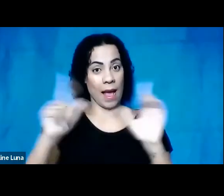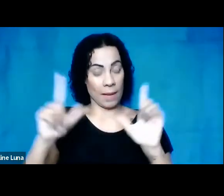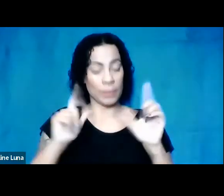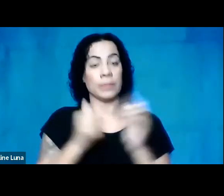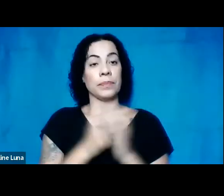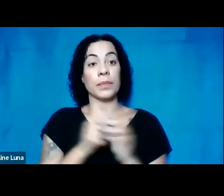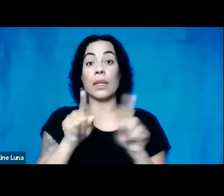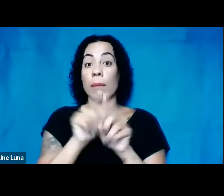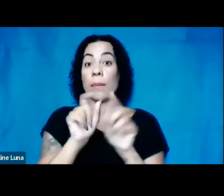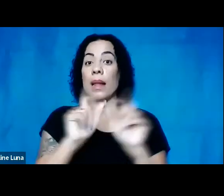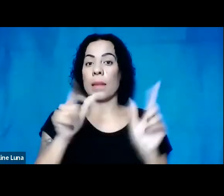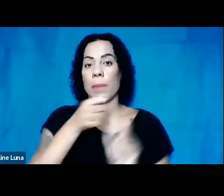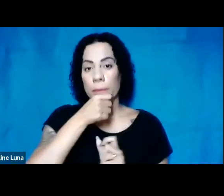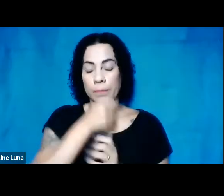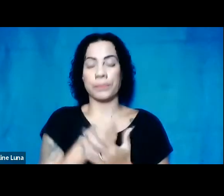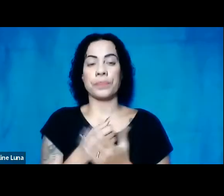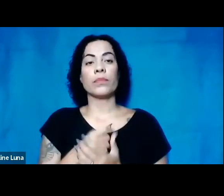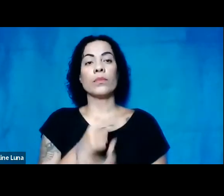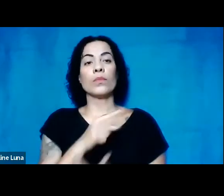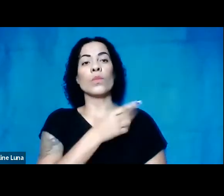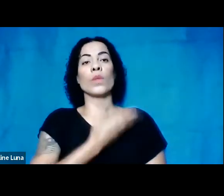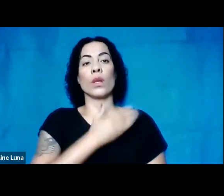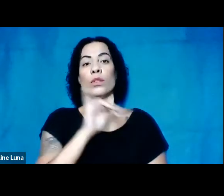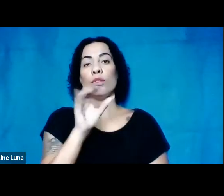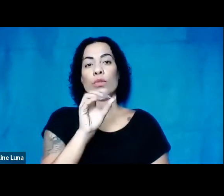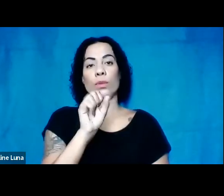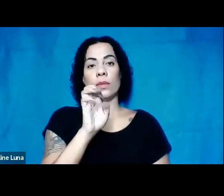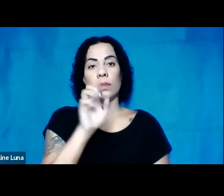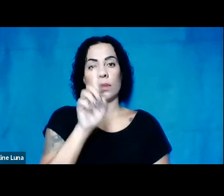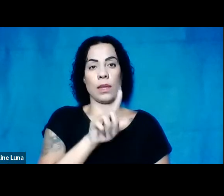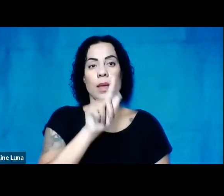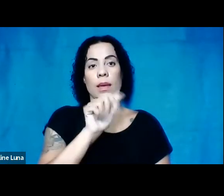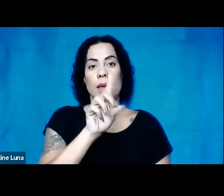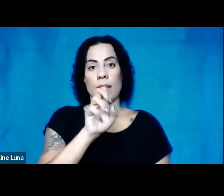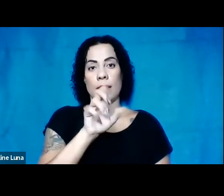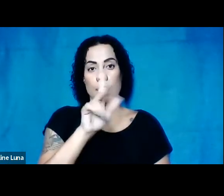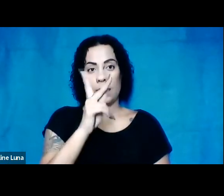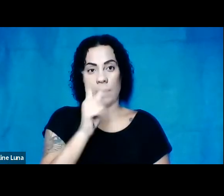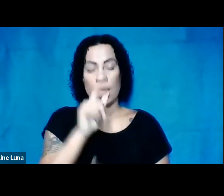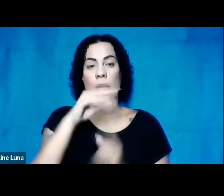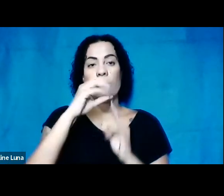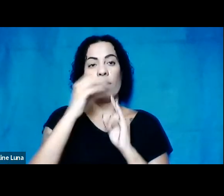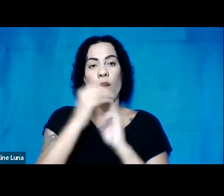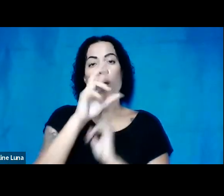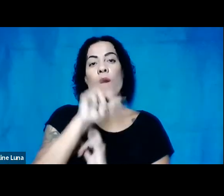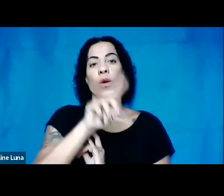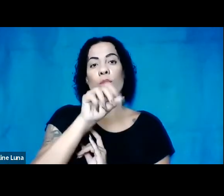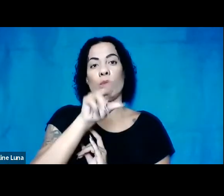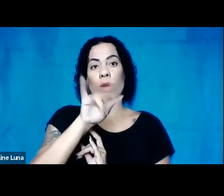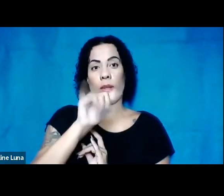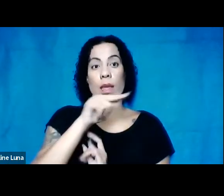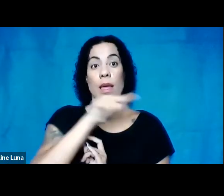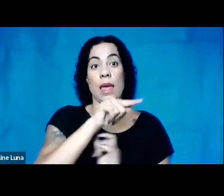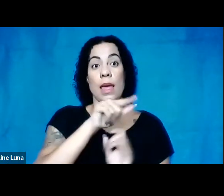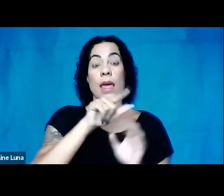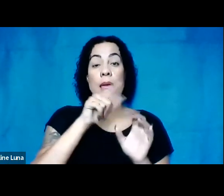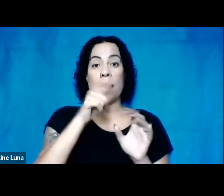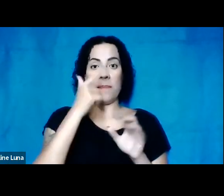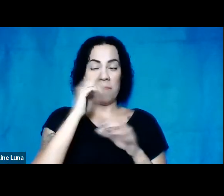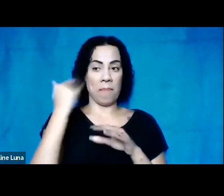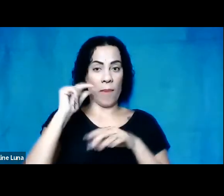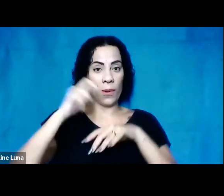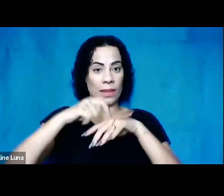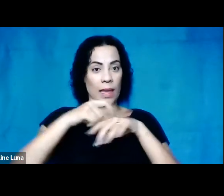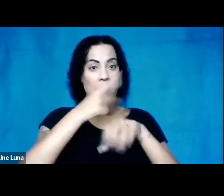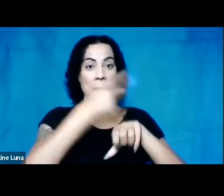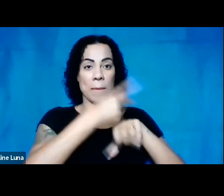microfone. Nosso colega José Gadelha, da Fiocruz Rondônia, que, aliás, acabou muito recentemente de ser premiado pela Fundação de Amparo